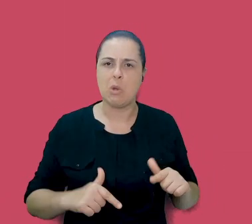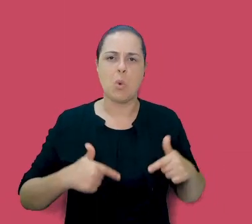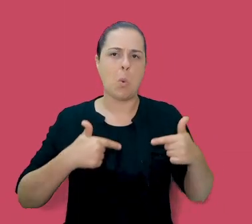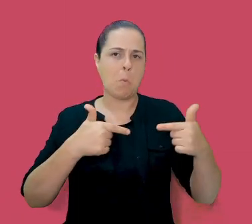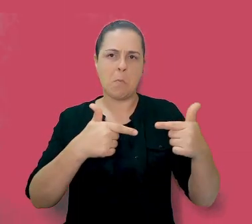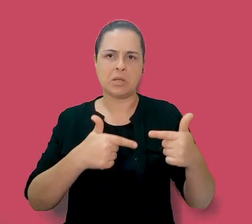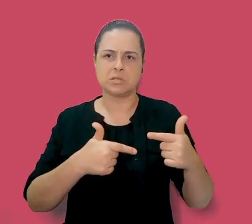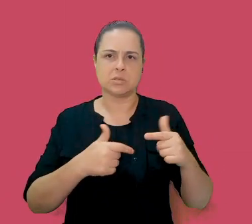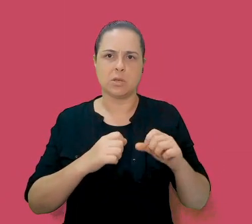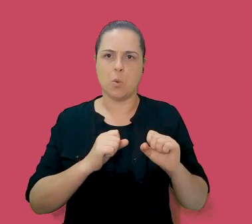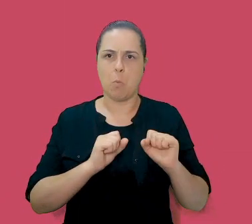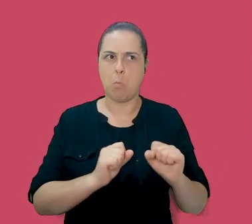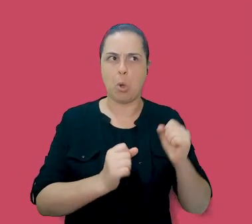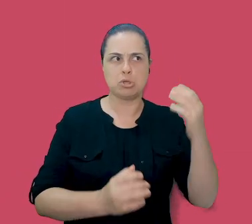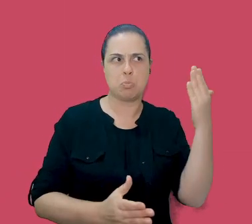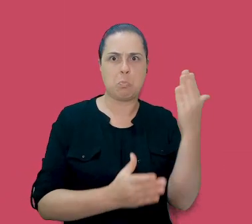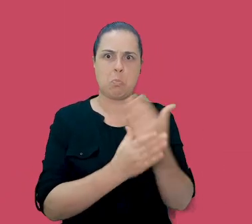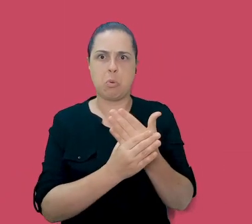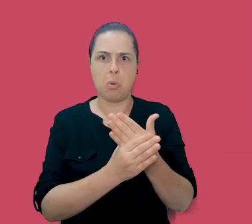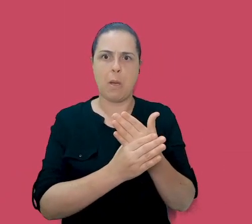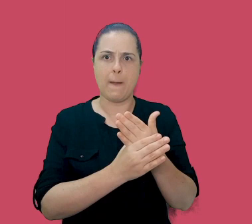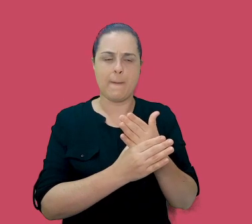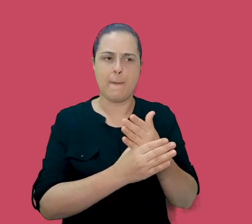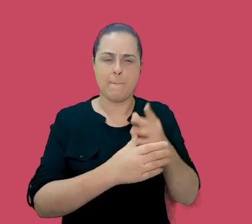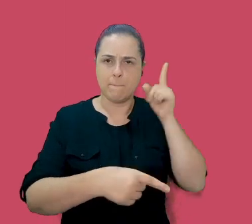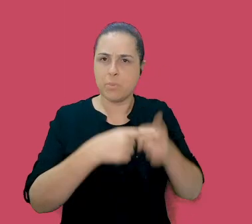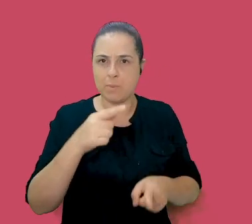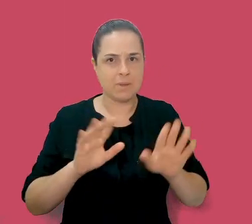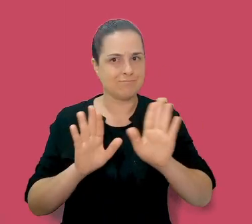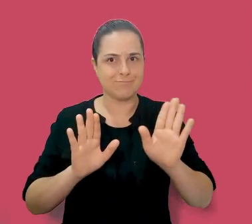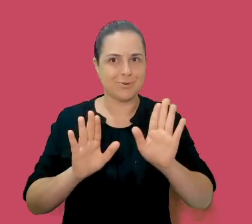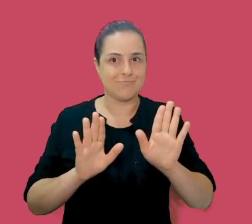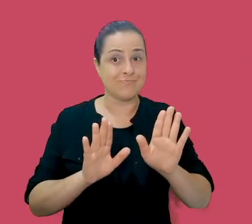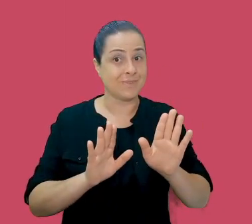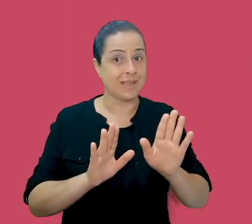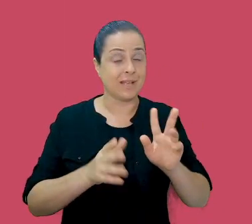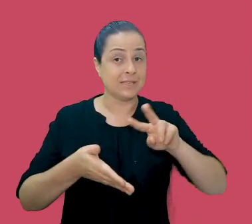isso de uma forma de cima para baixo. Não, eu acho que é de dentro para fora que a gente vai conseguir isso.